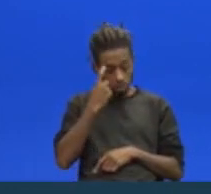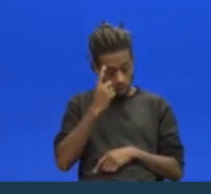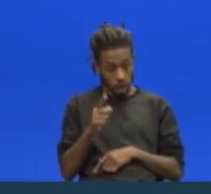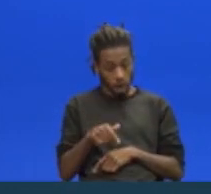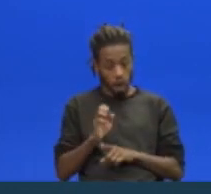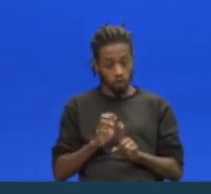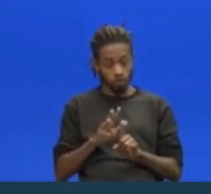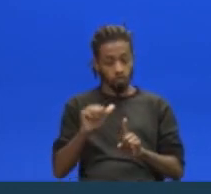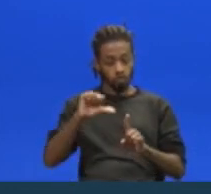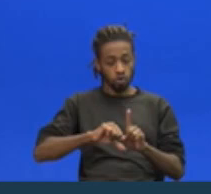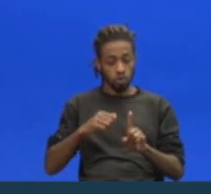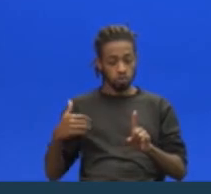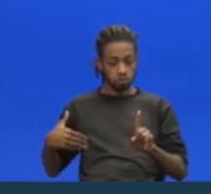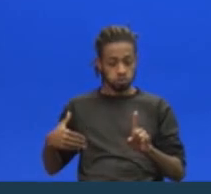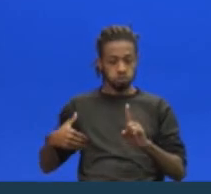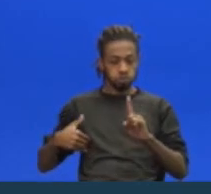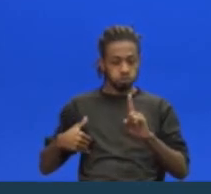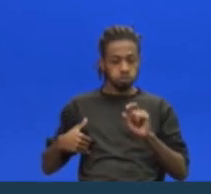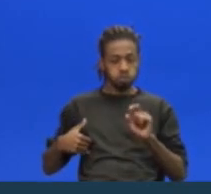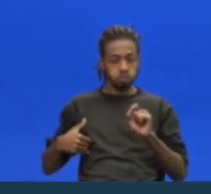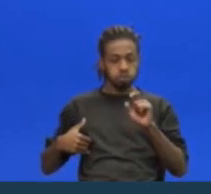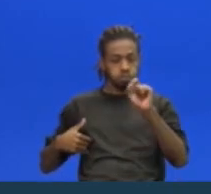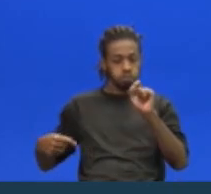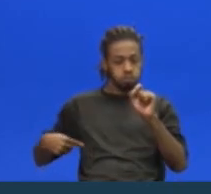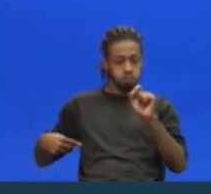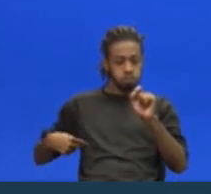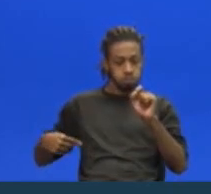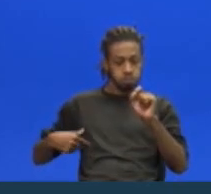de exposição e de progressão ou de